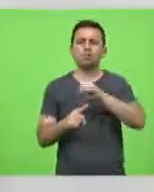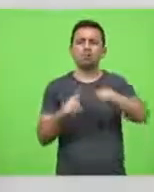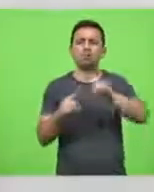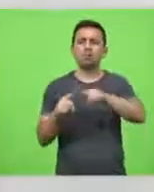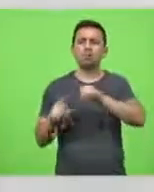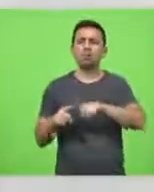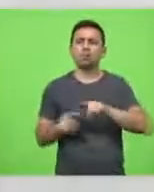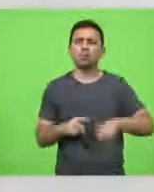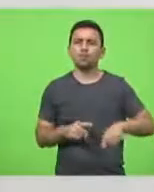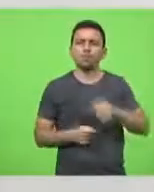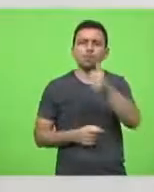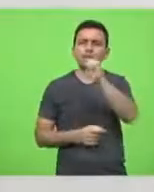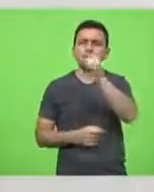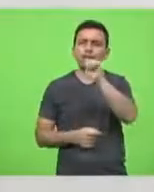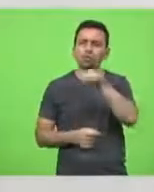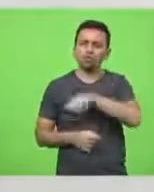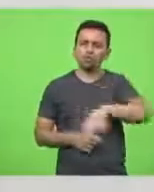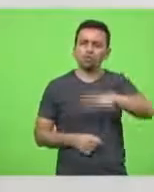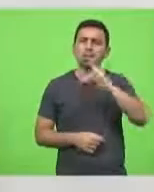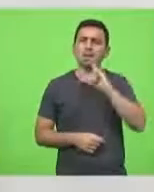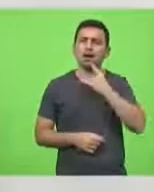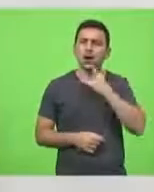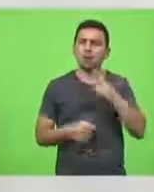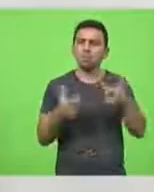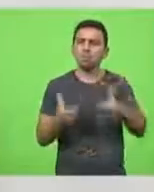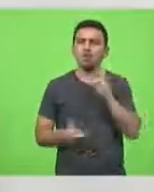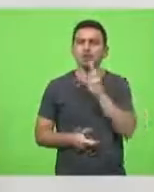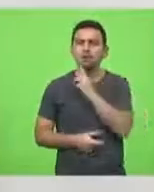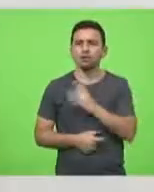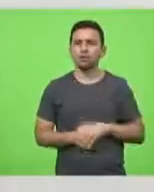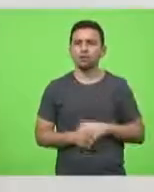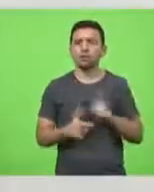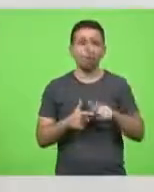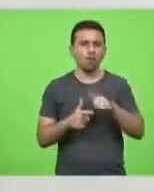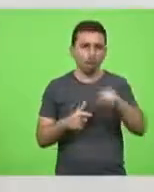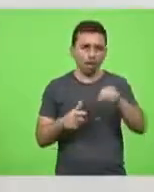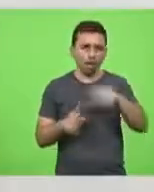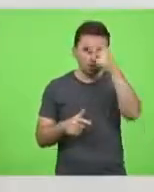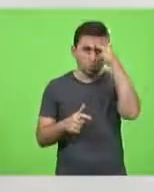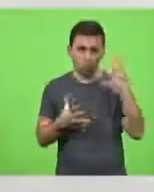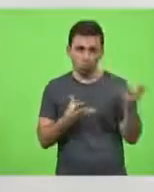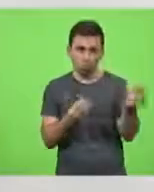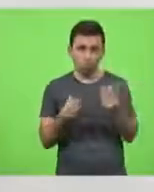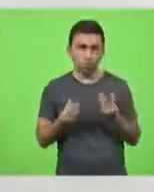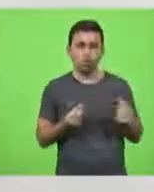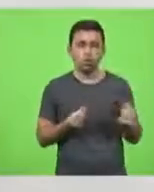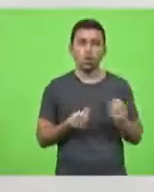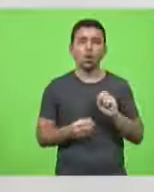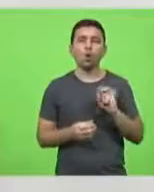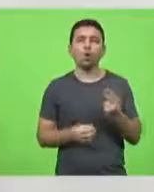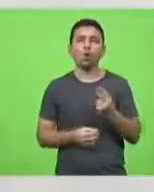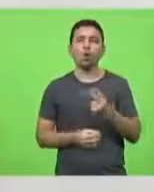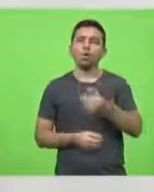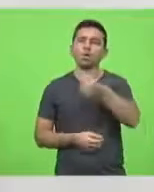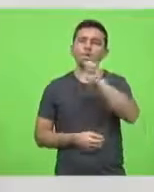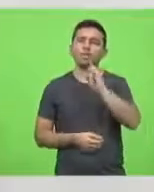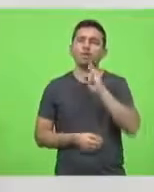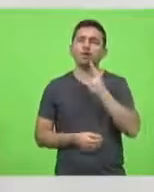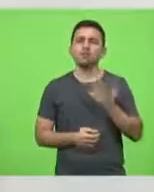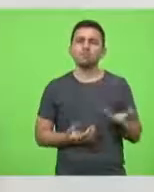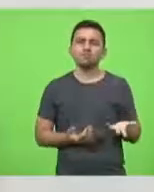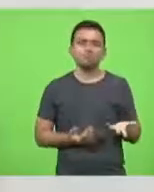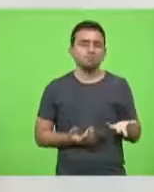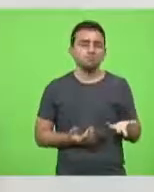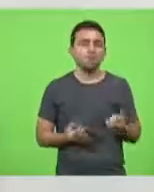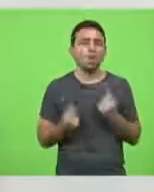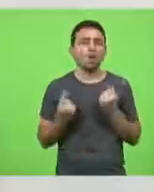O problema não é o aglomero, o problema é o aglomero ou o problema é a bebida alcoólica? Se não pode aglomero, qual é o problema? Só quem, dessa